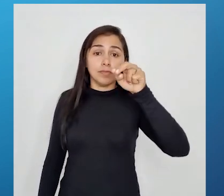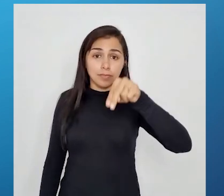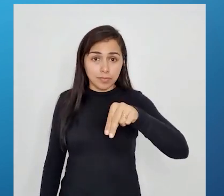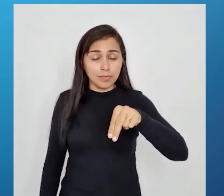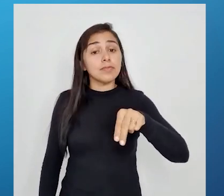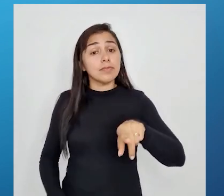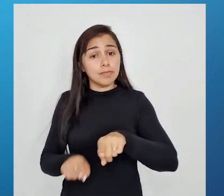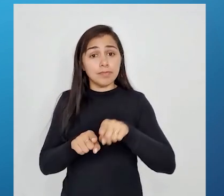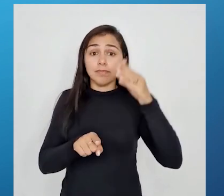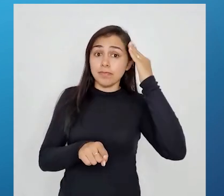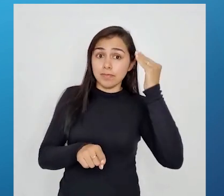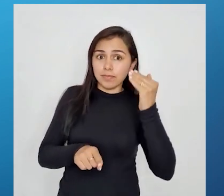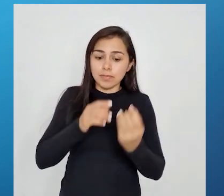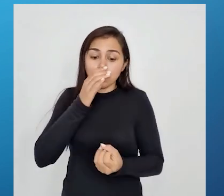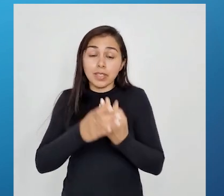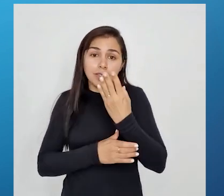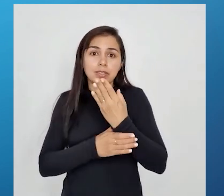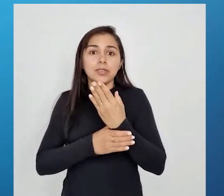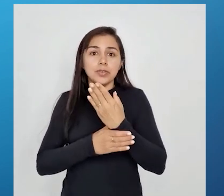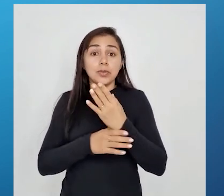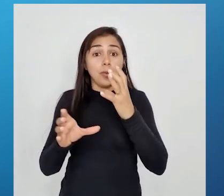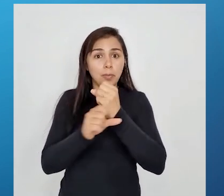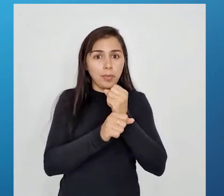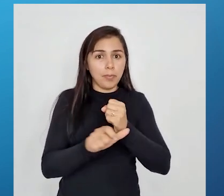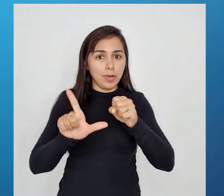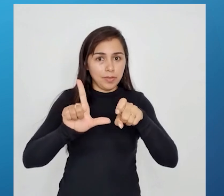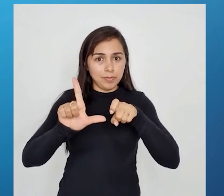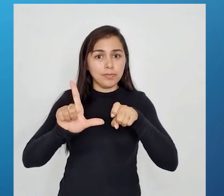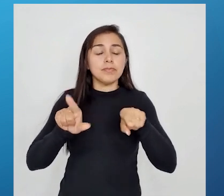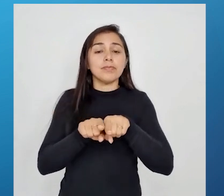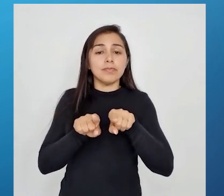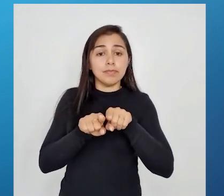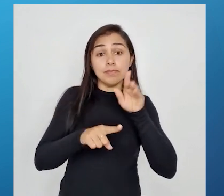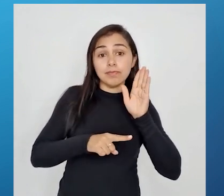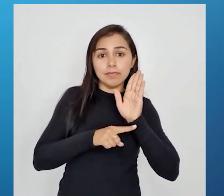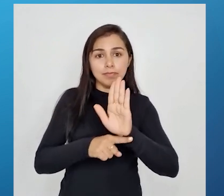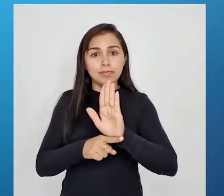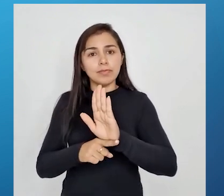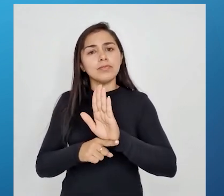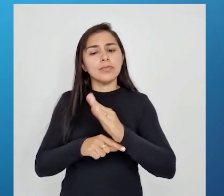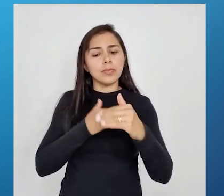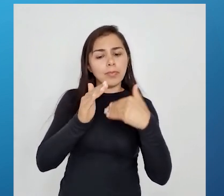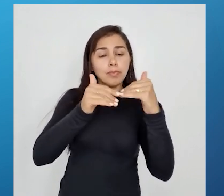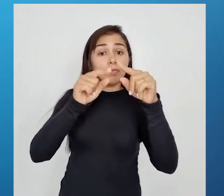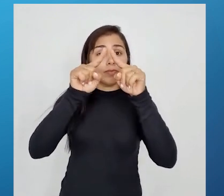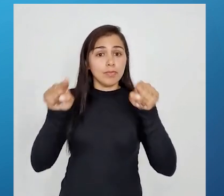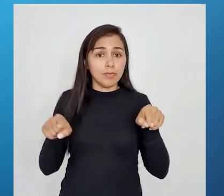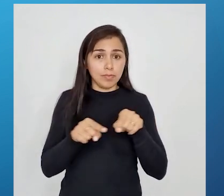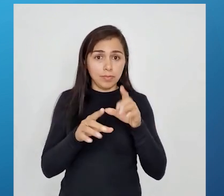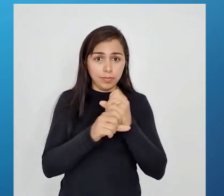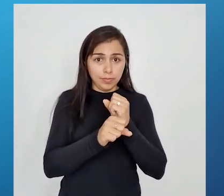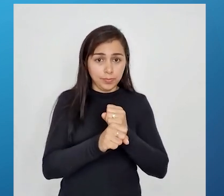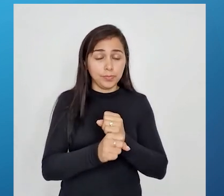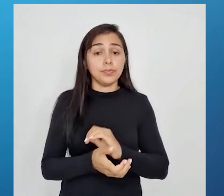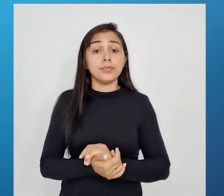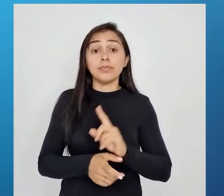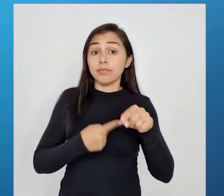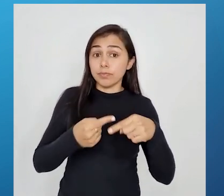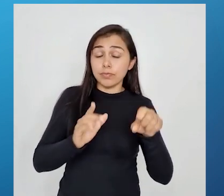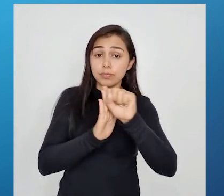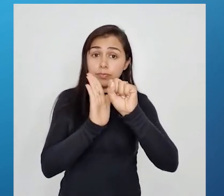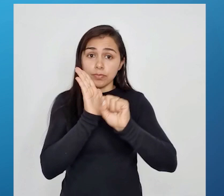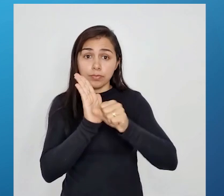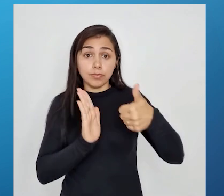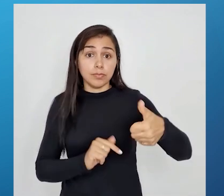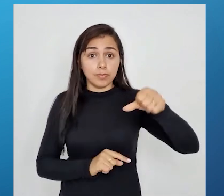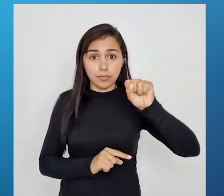conhecido, como o pai dos logaritmos, que também ele deu contribuições para a trigonometria. No século XVIII, como não poderia